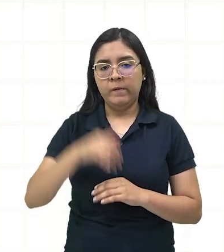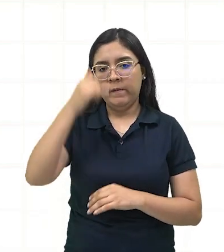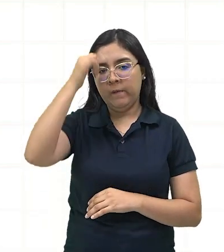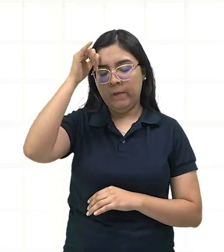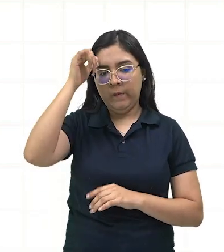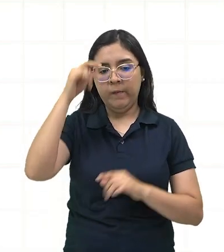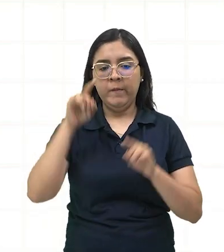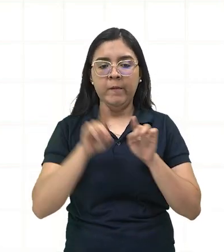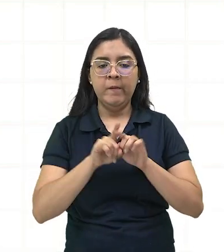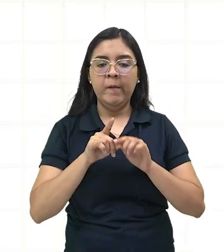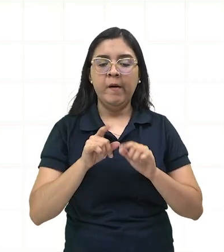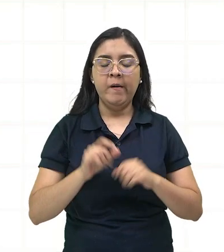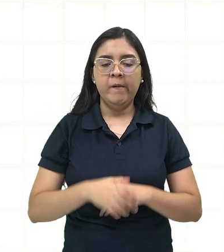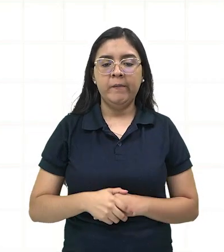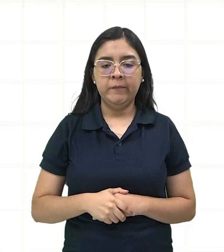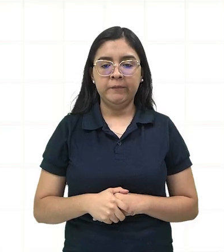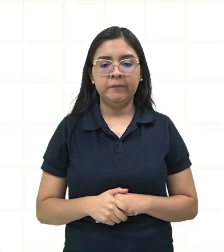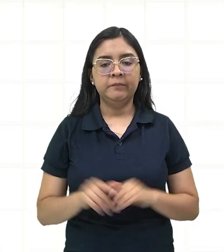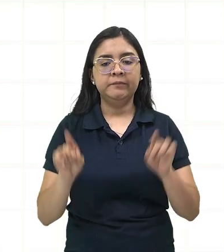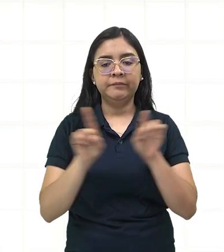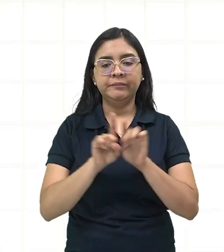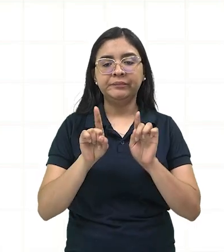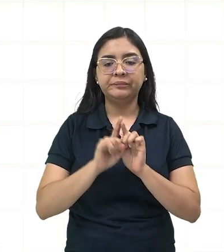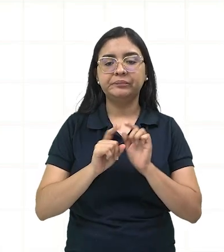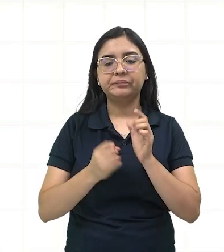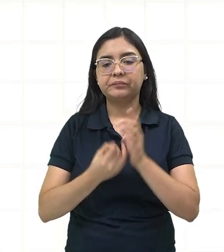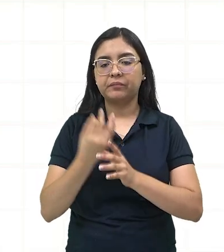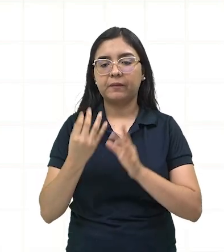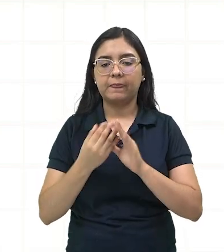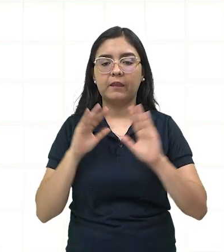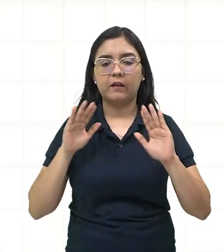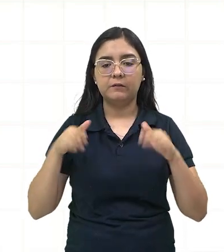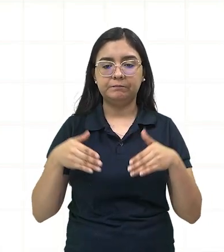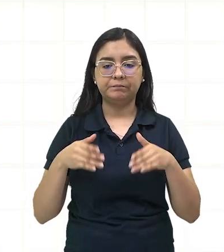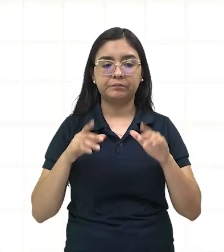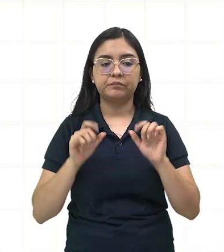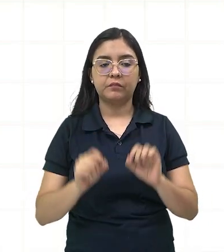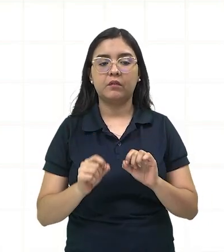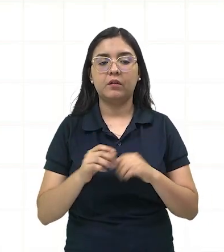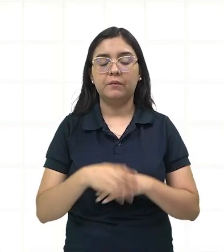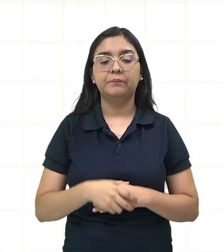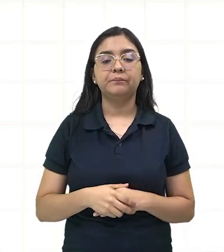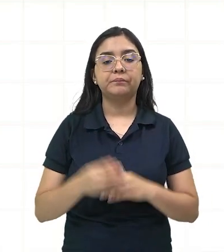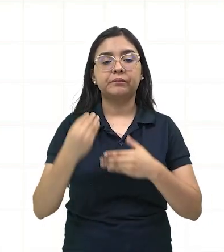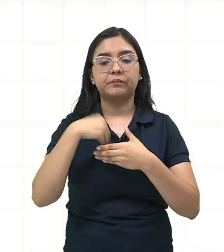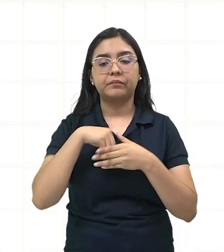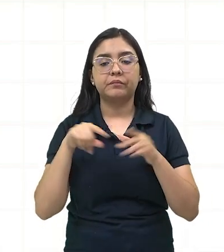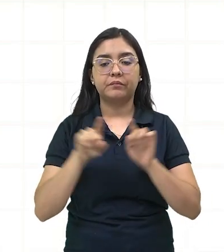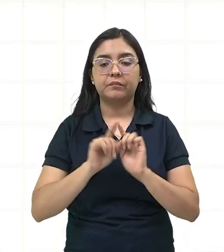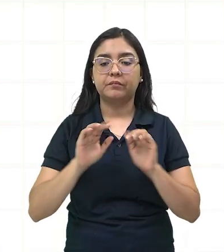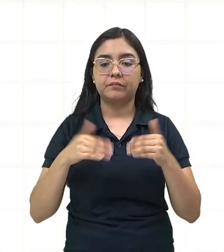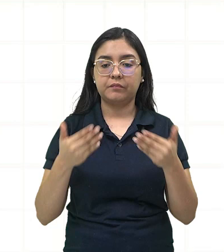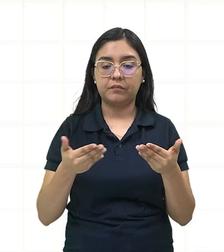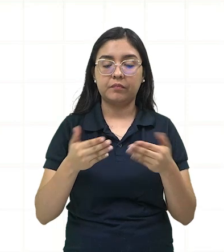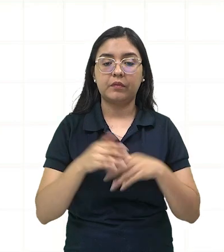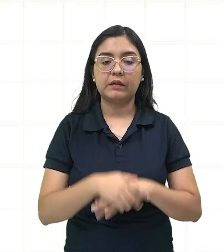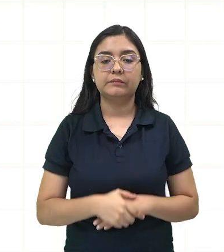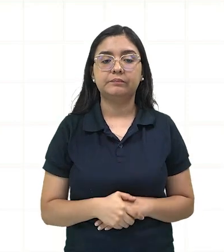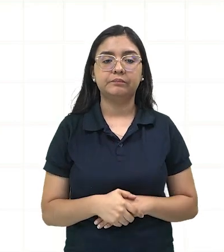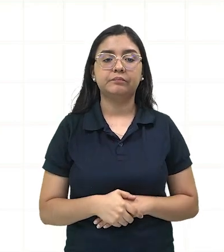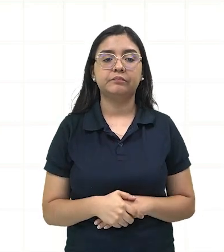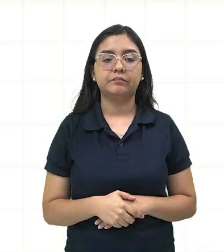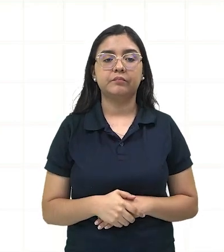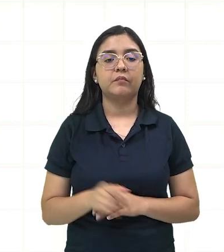ainda tem uma produção muito eficiente voltada para o mercado interno e também para o mercado externo. Por fim,